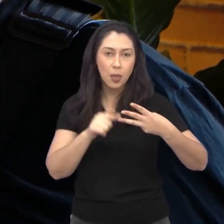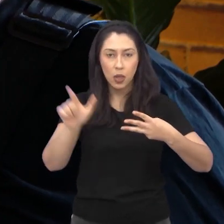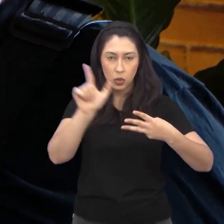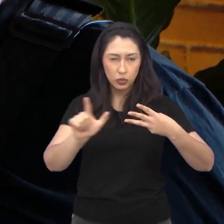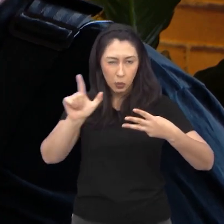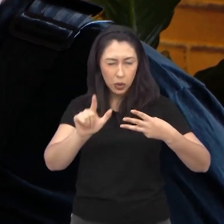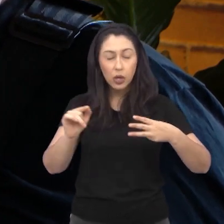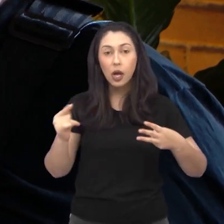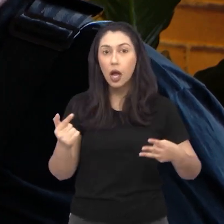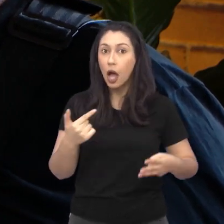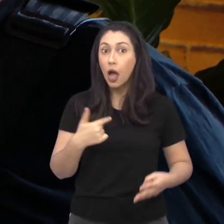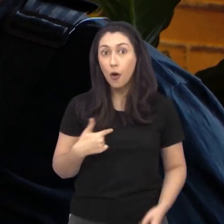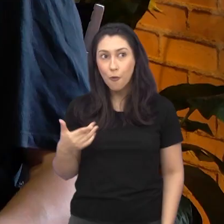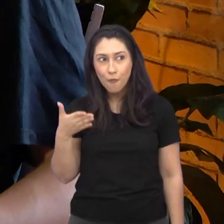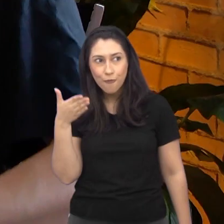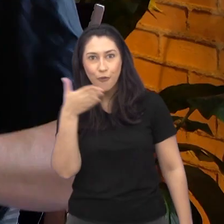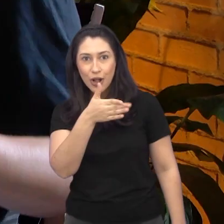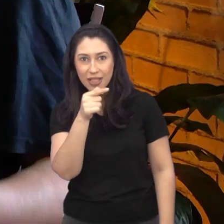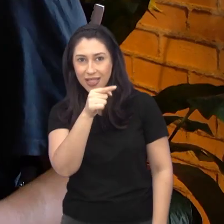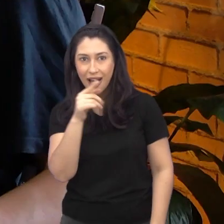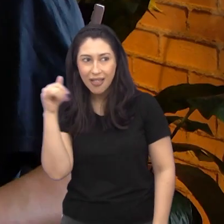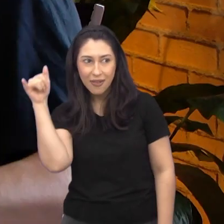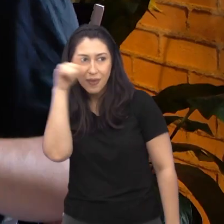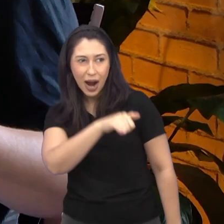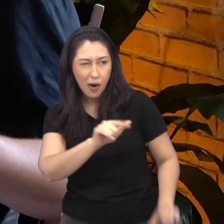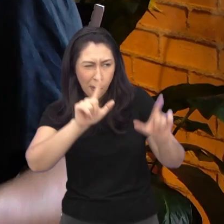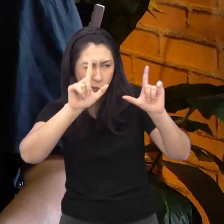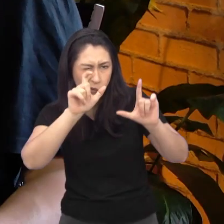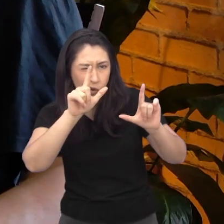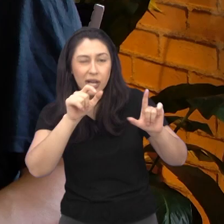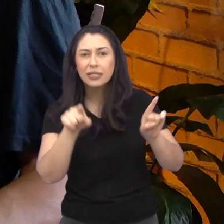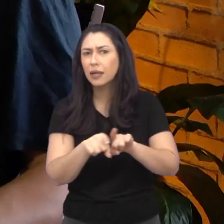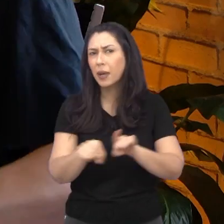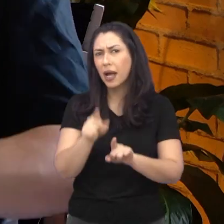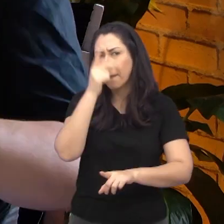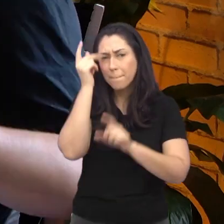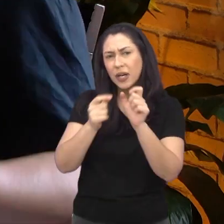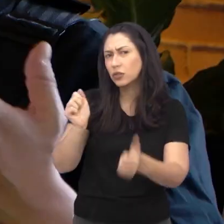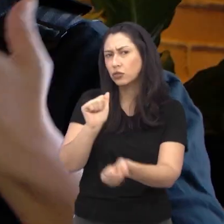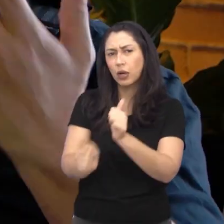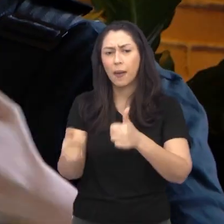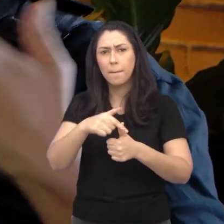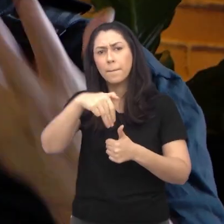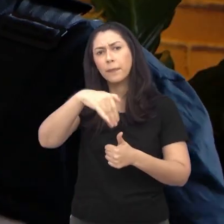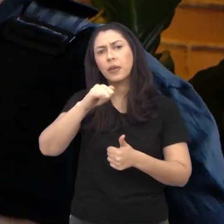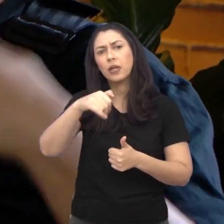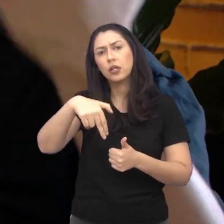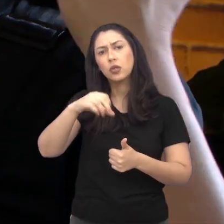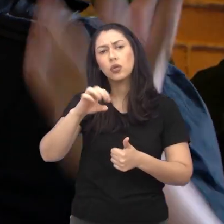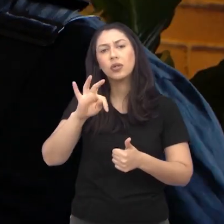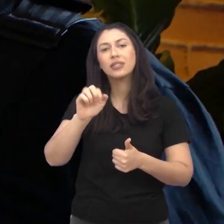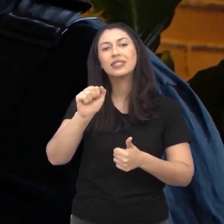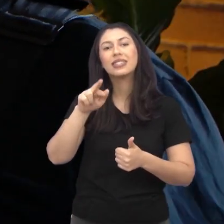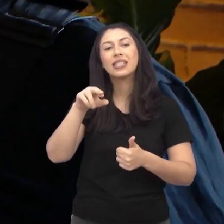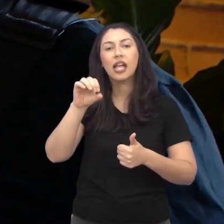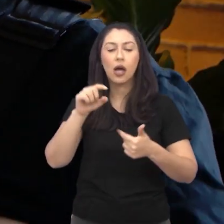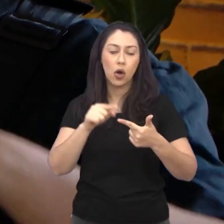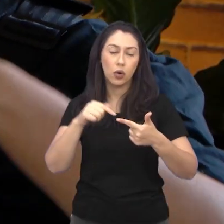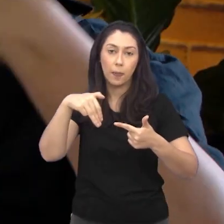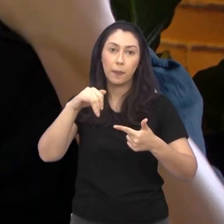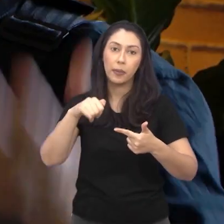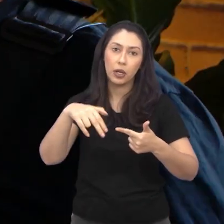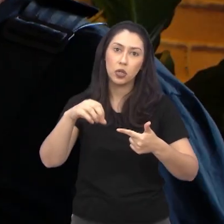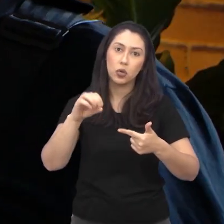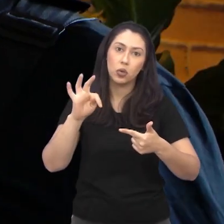Embraer, eu consegui fotografar ela. Mas eu fotografei muita gente de esporte, sabe? Fotografei o Minotauro, Minotouro,